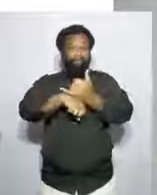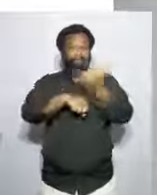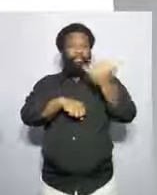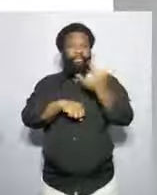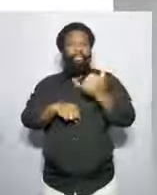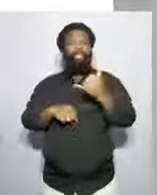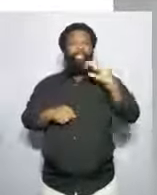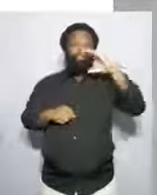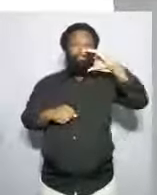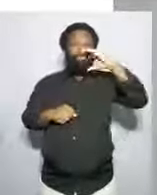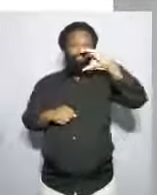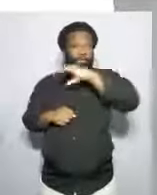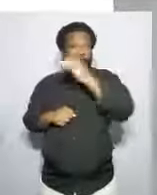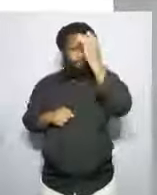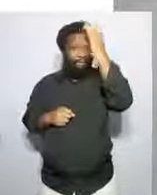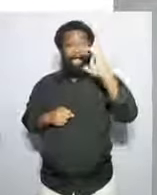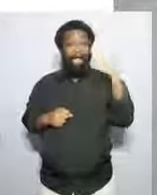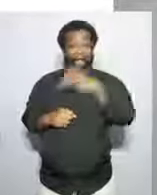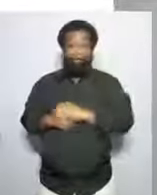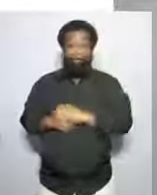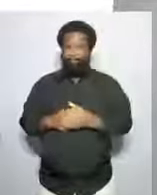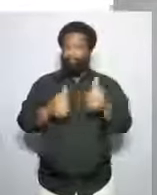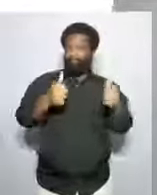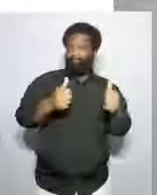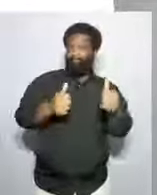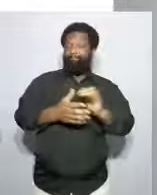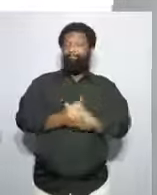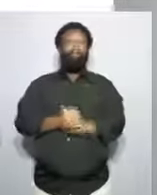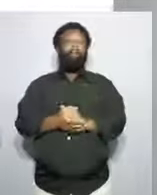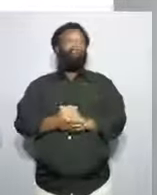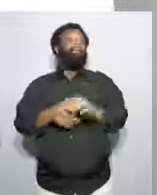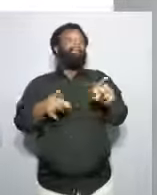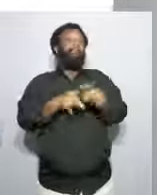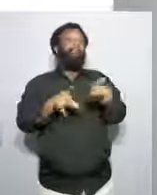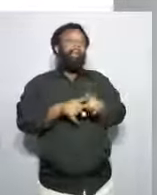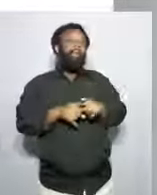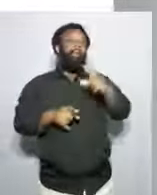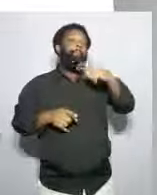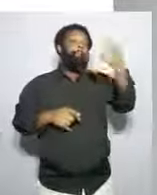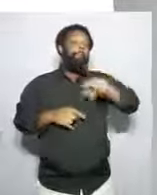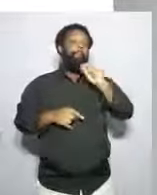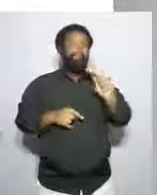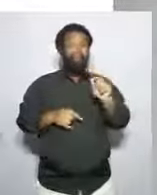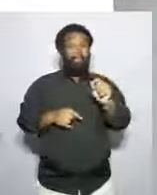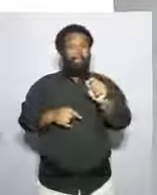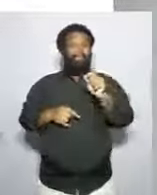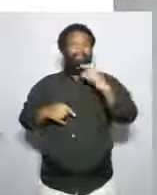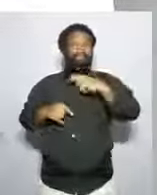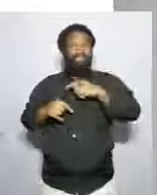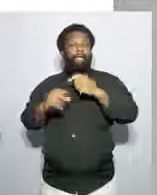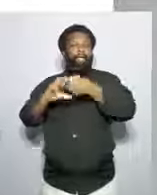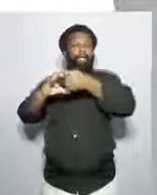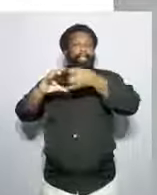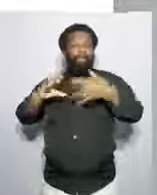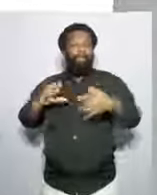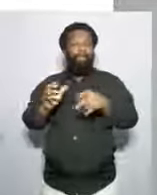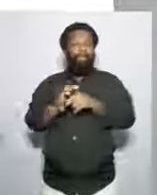condutores térmicos. Tudo bem, pessoal? Além disso, eles apresentam essa propriedade,